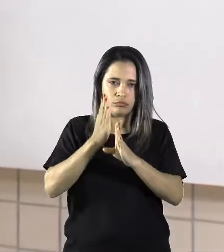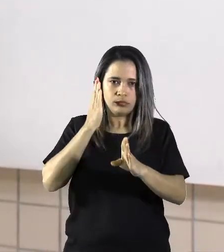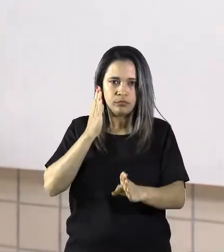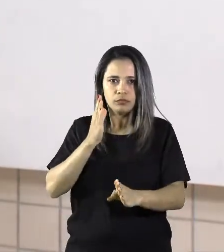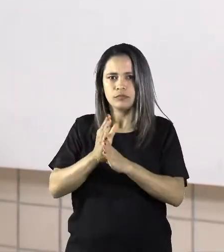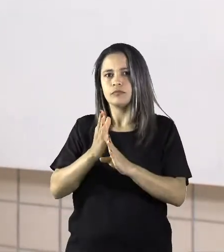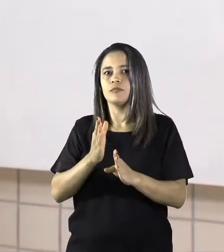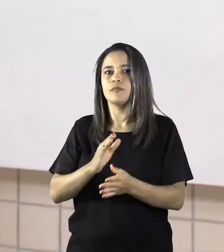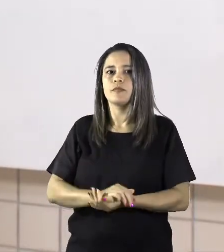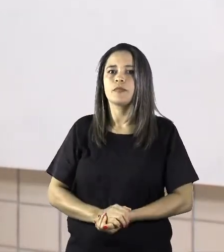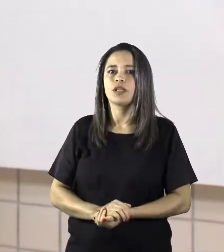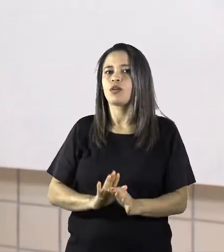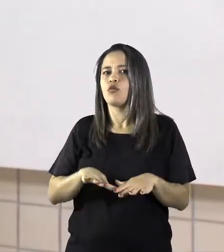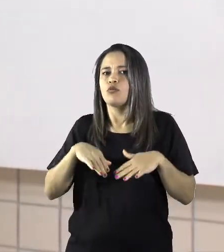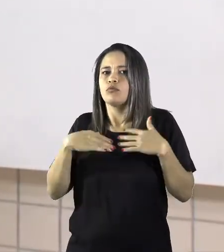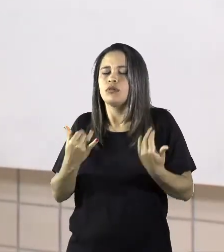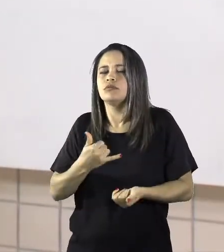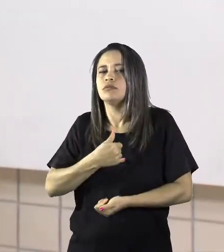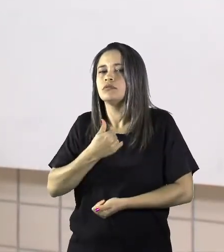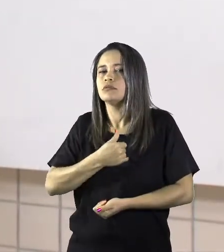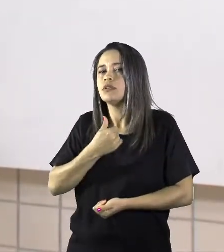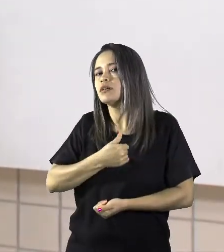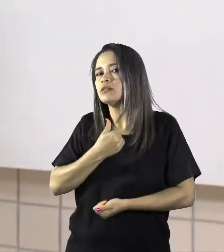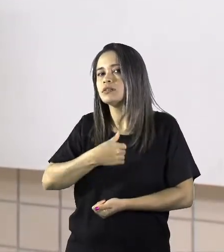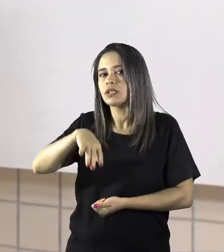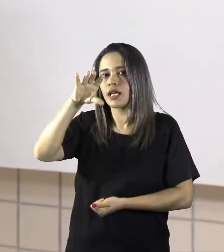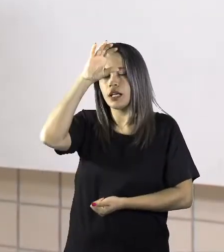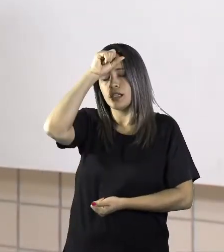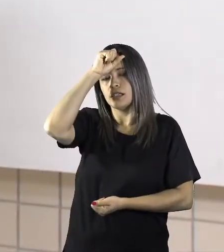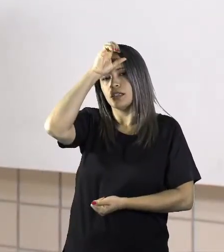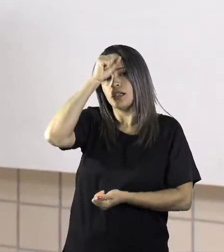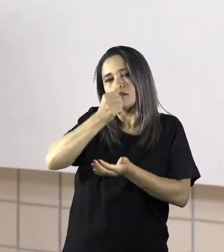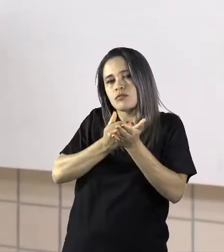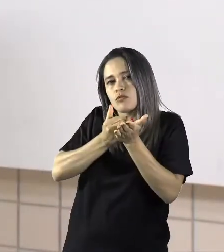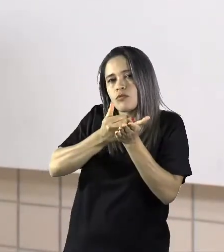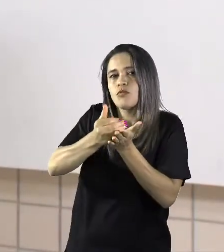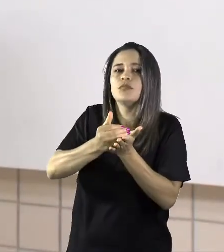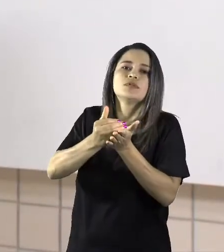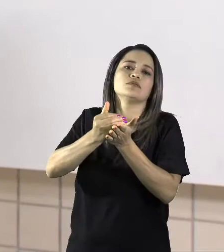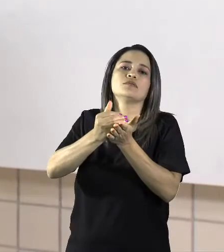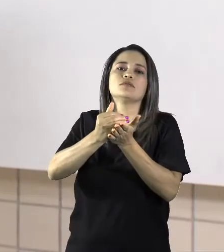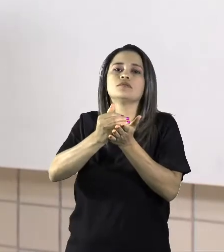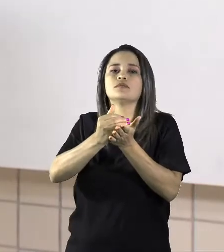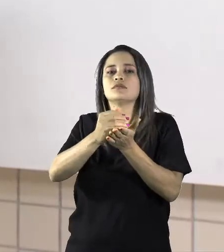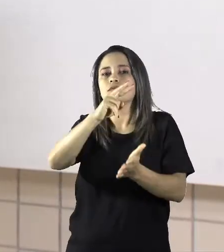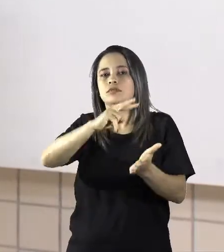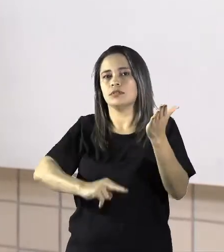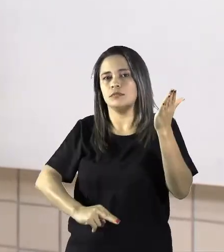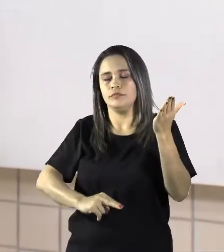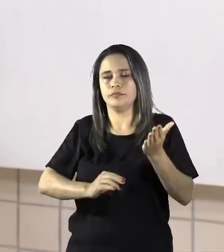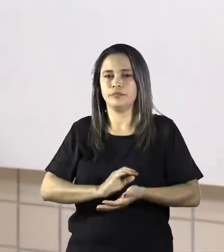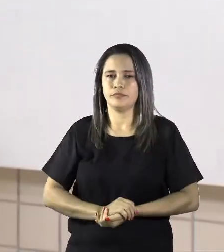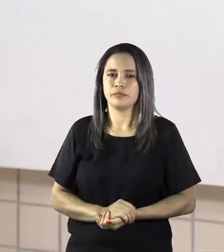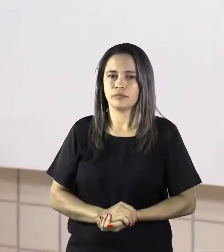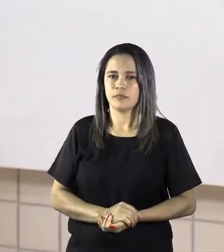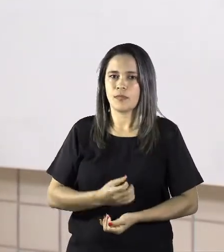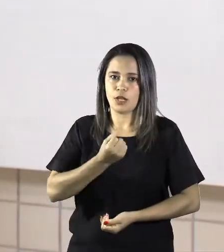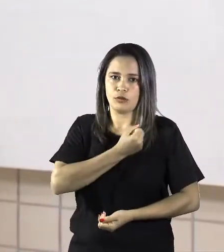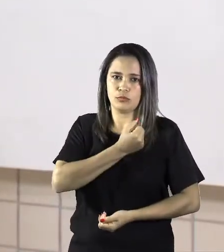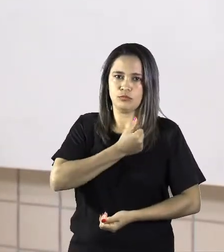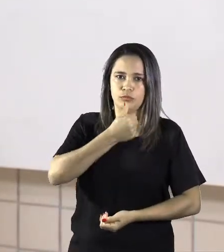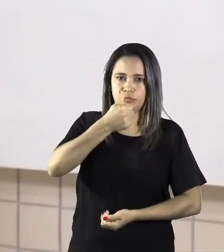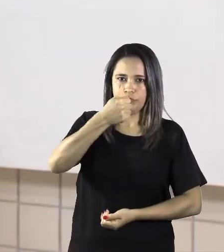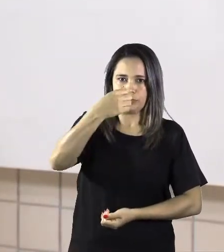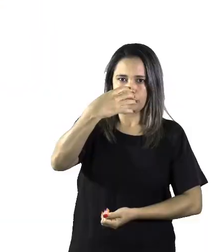identificar qual foi a idade que Ana Maria Machado começou a aprender a ler. 14,